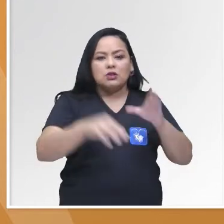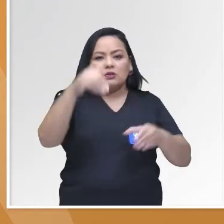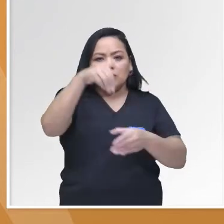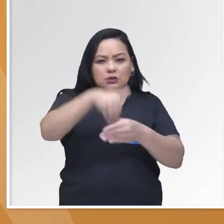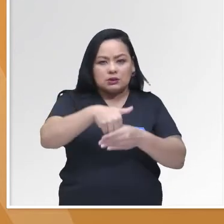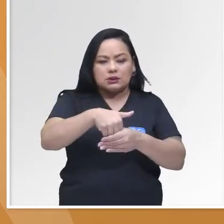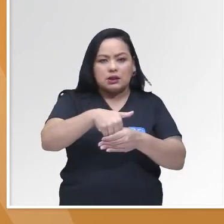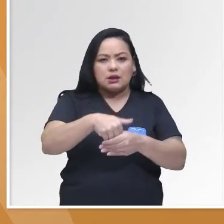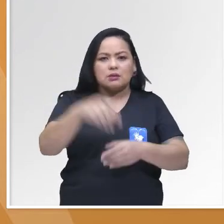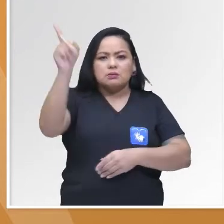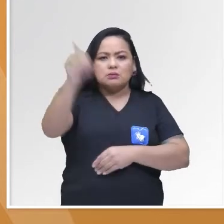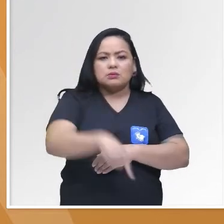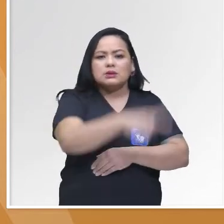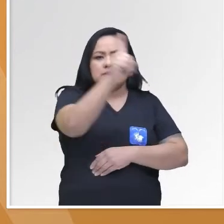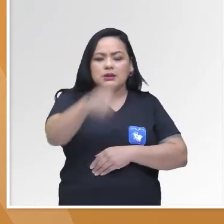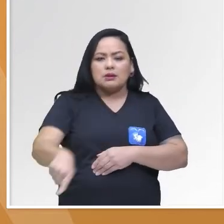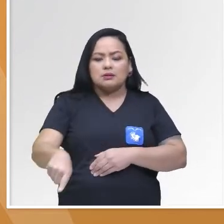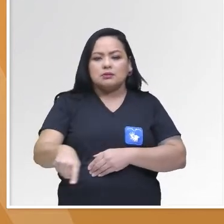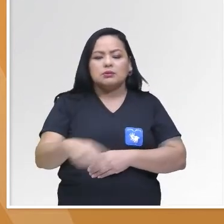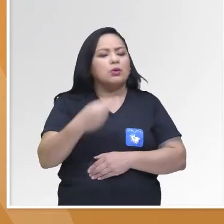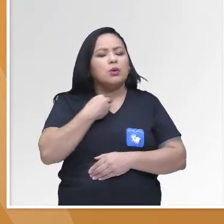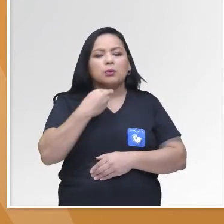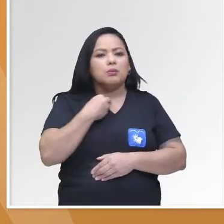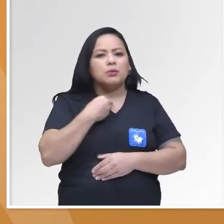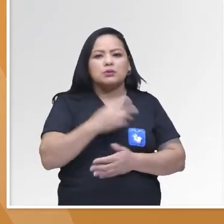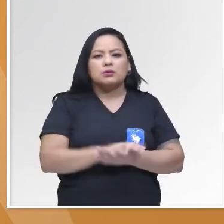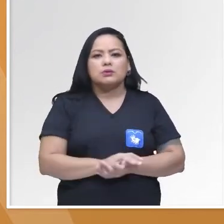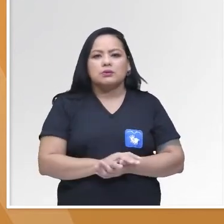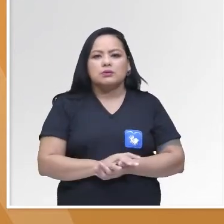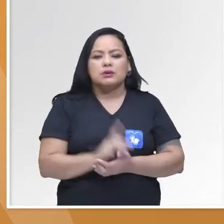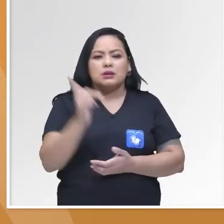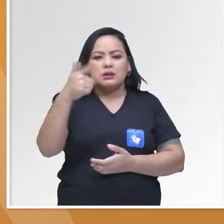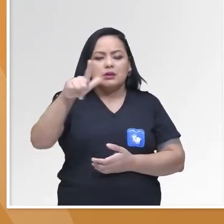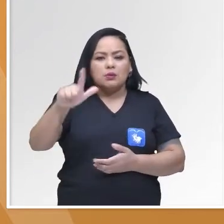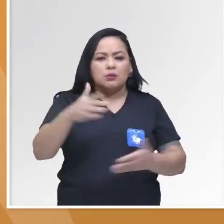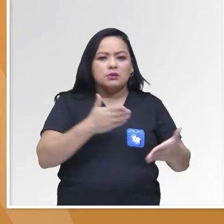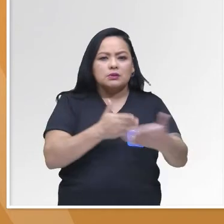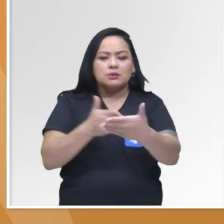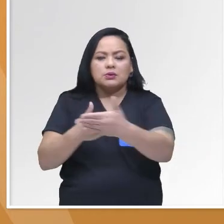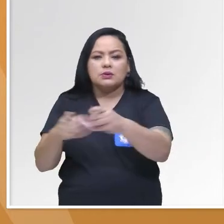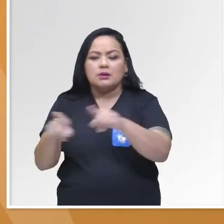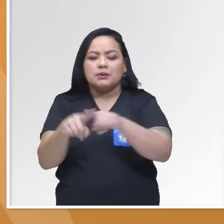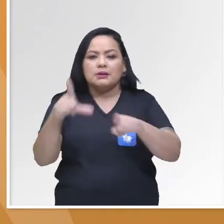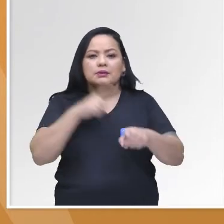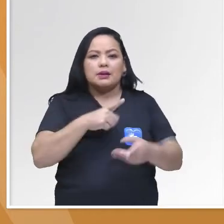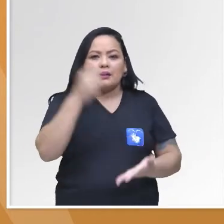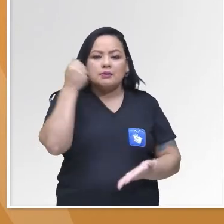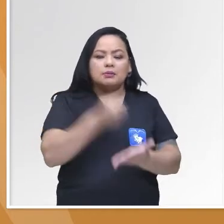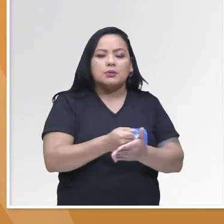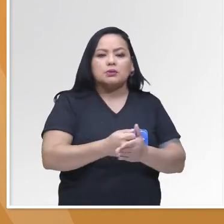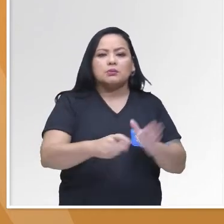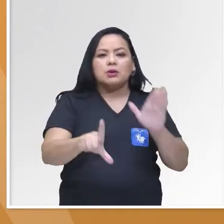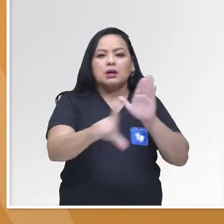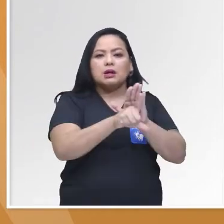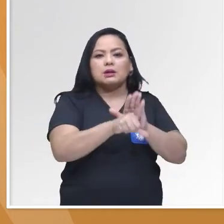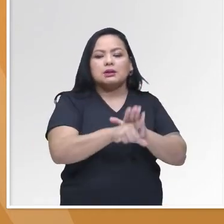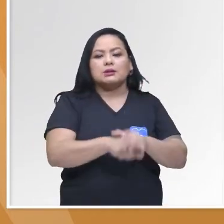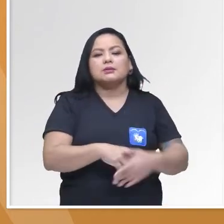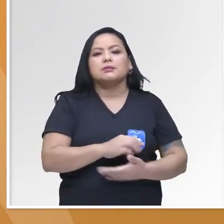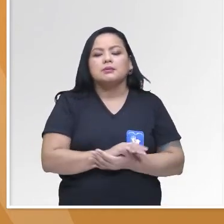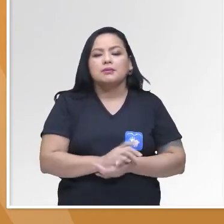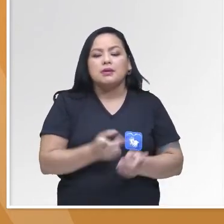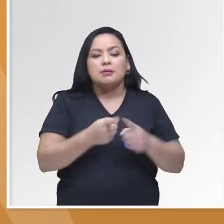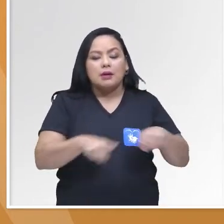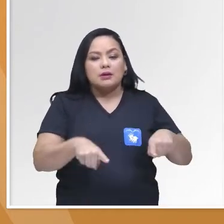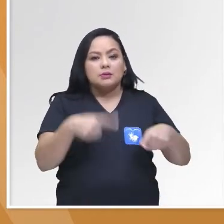vetado. Eles não votam, entre outras limitações impostas pela lei penal, mas nem